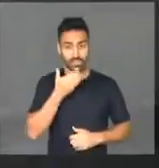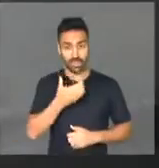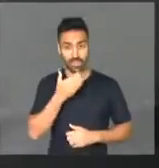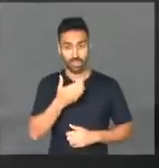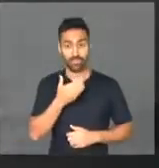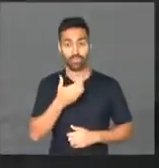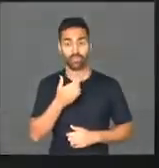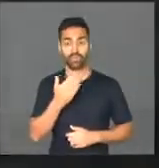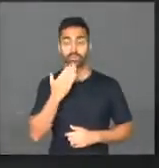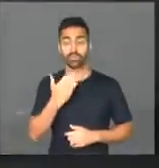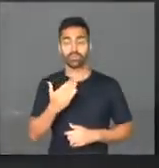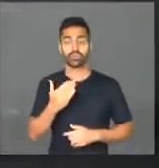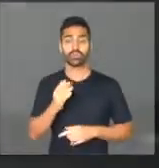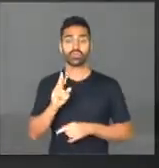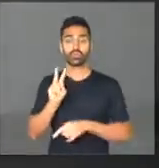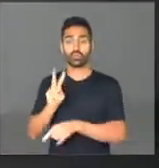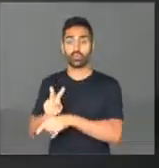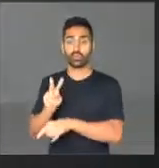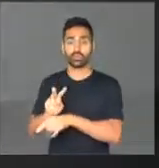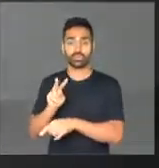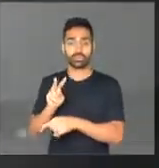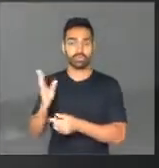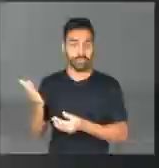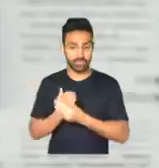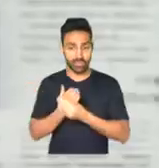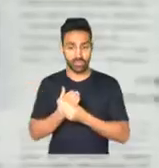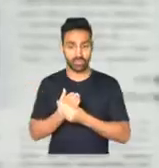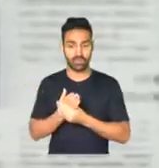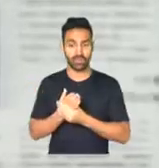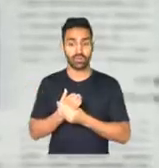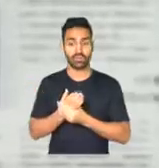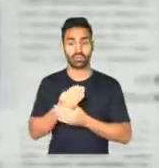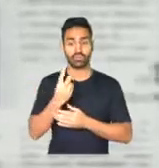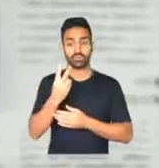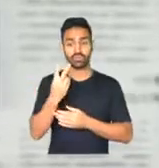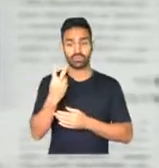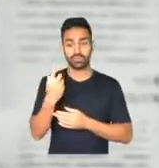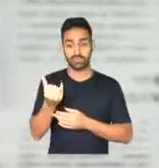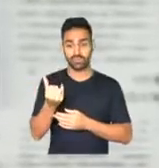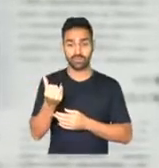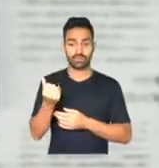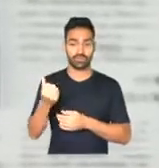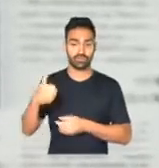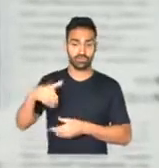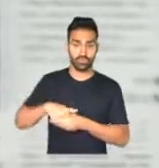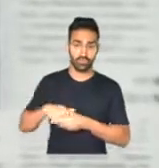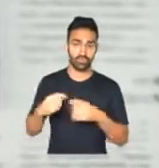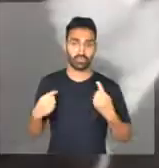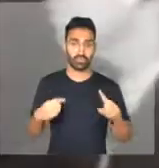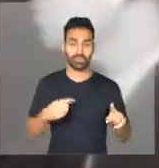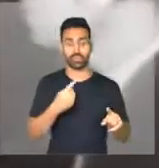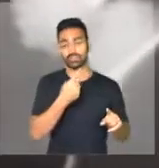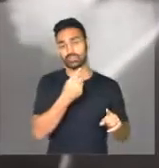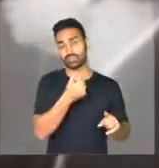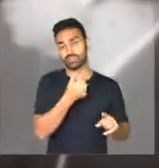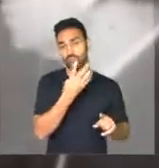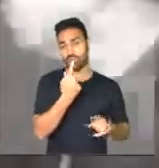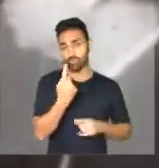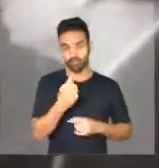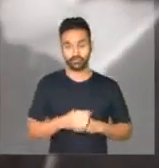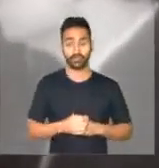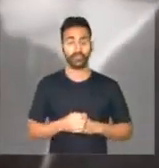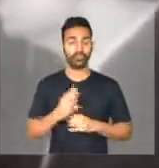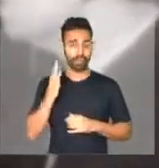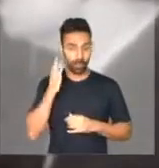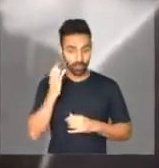para processar Márcio Moreira Alves foi negado por 216 votos contra 141. No dia